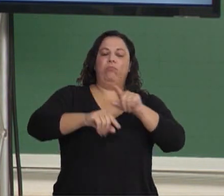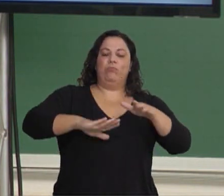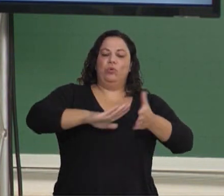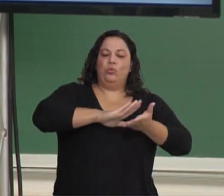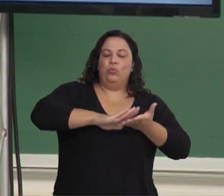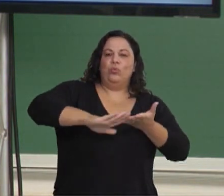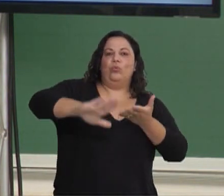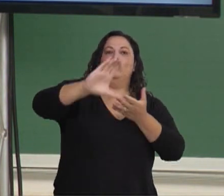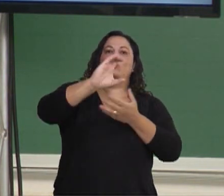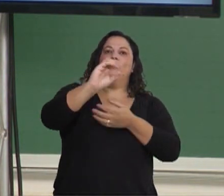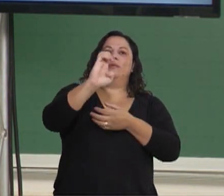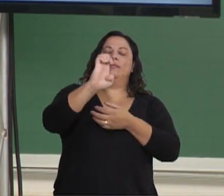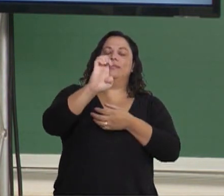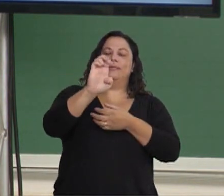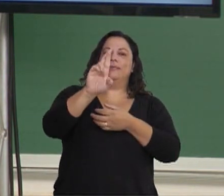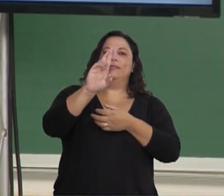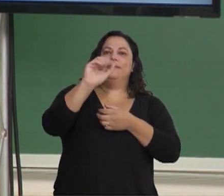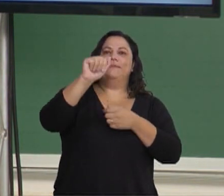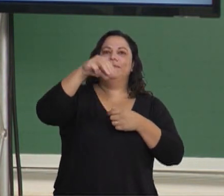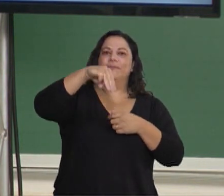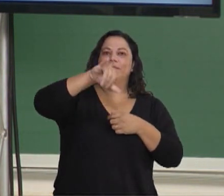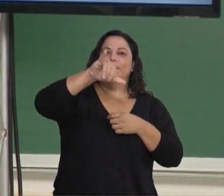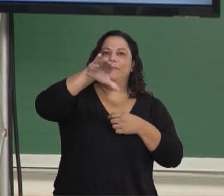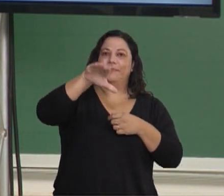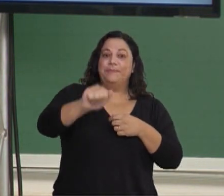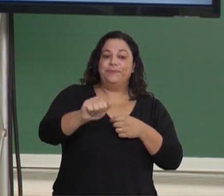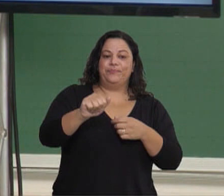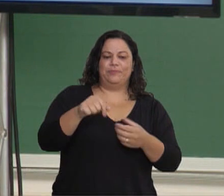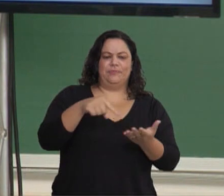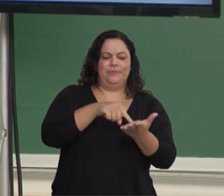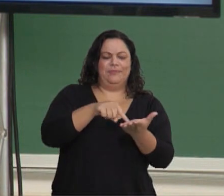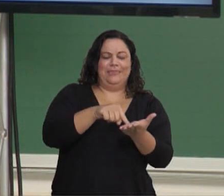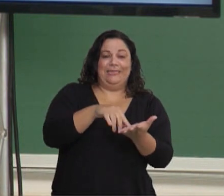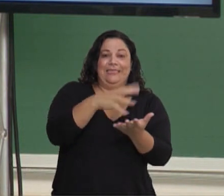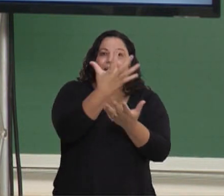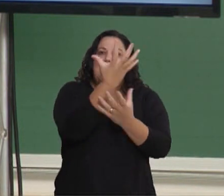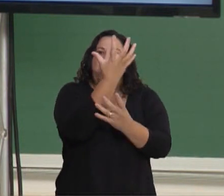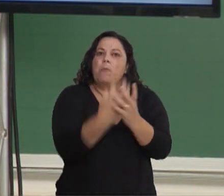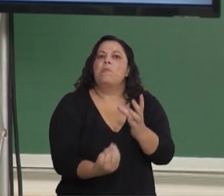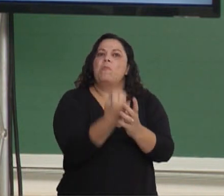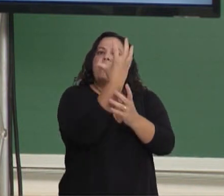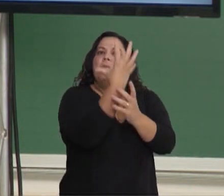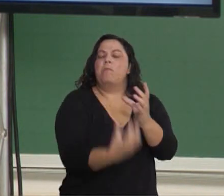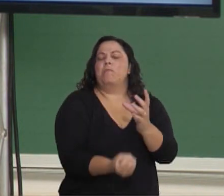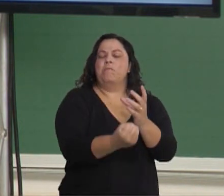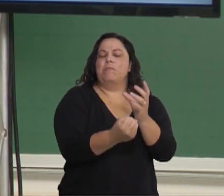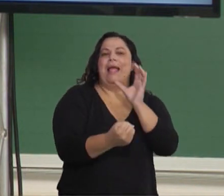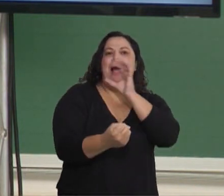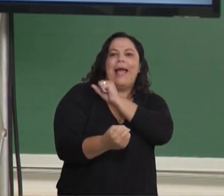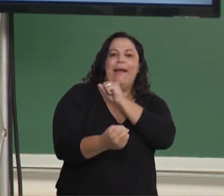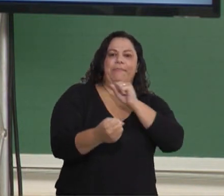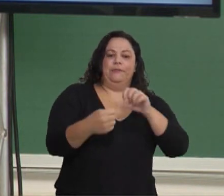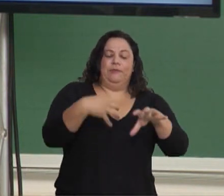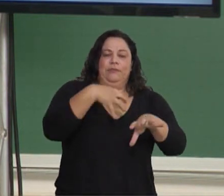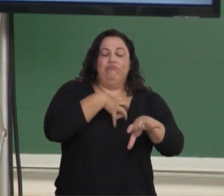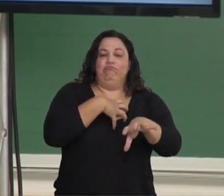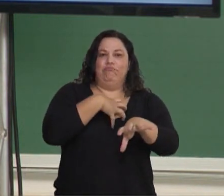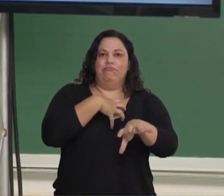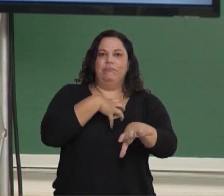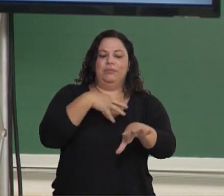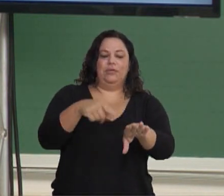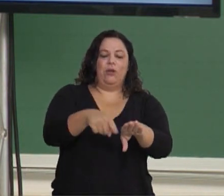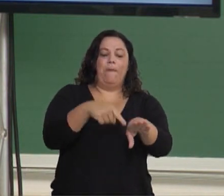ela vai absorver mais rapidamente o calor do seu corpo. Isso pode gerar uma coisa que chamamos de choque térmico, ainda mais se você